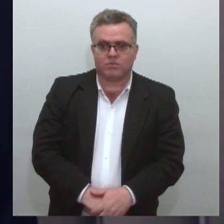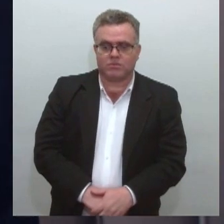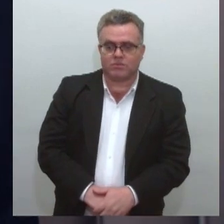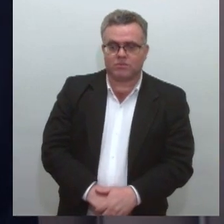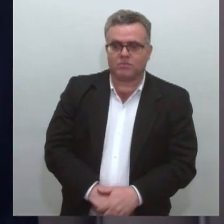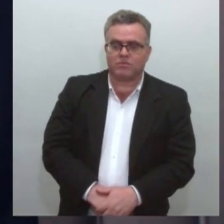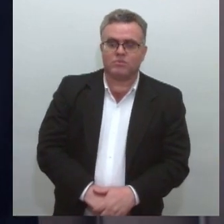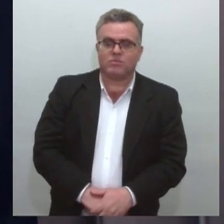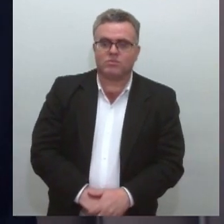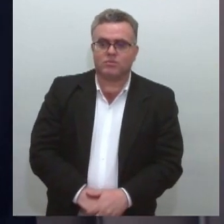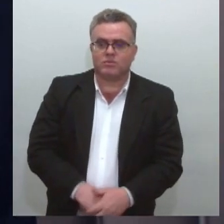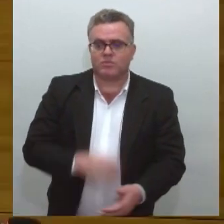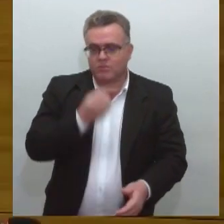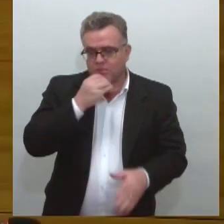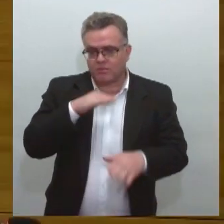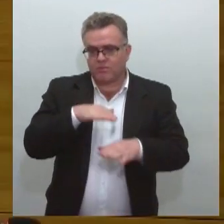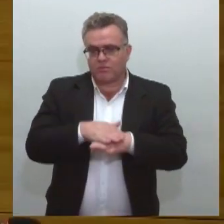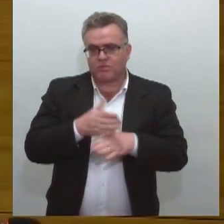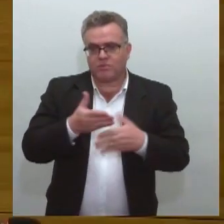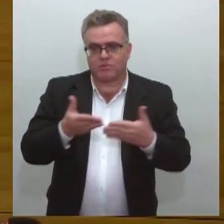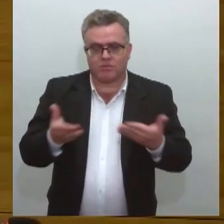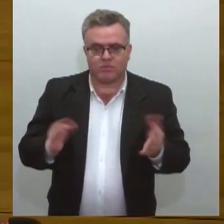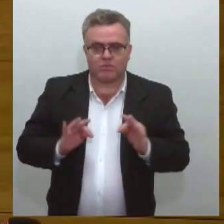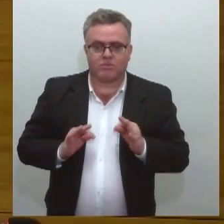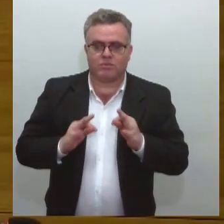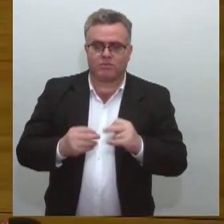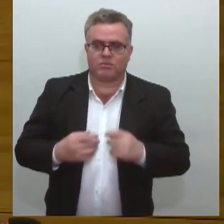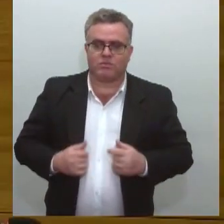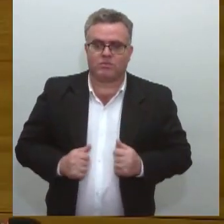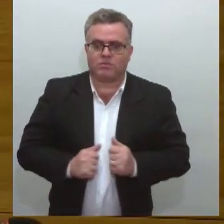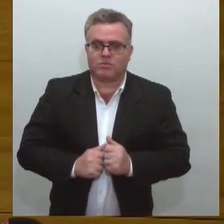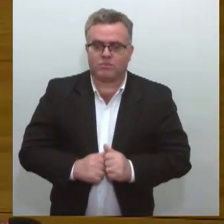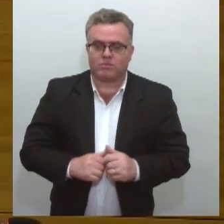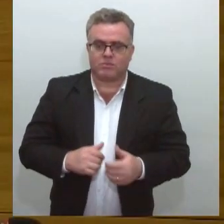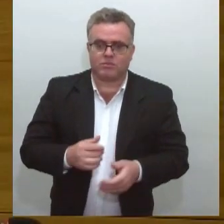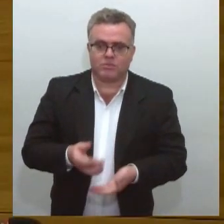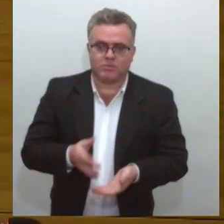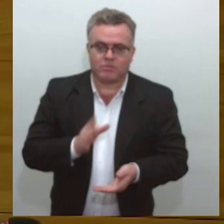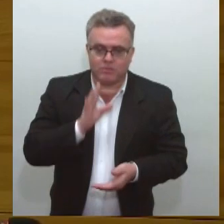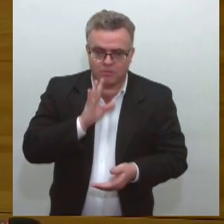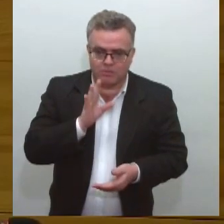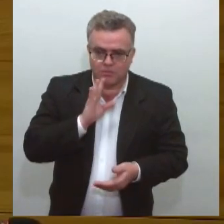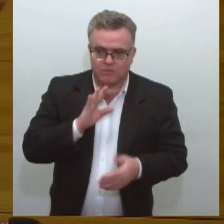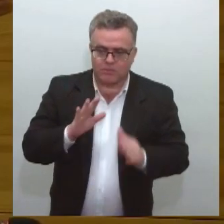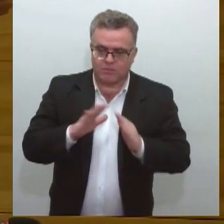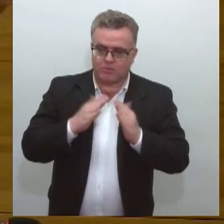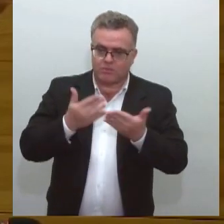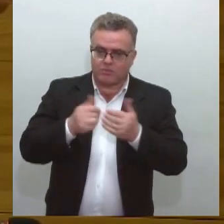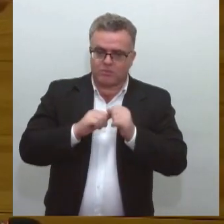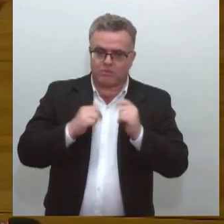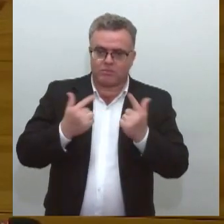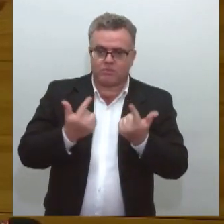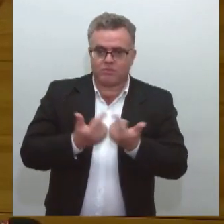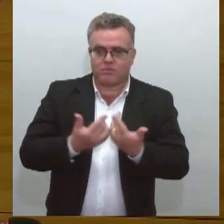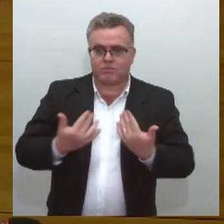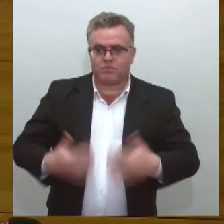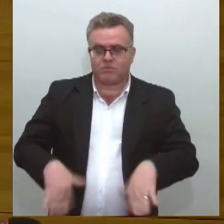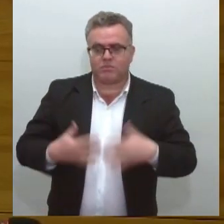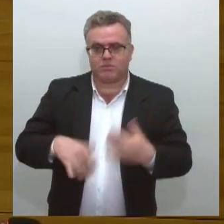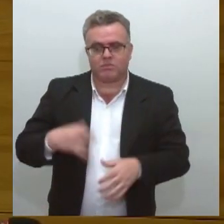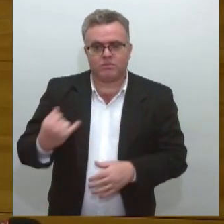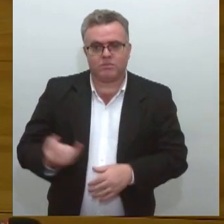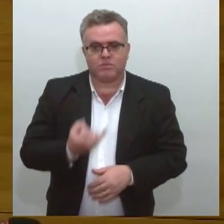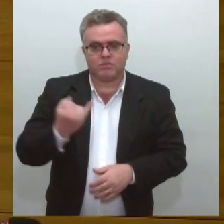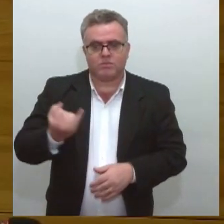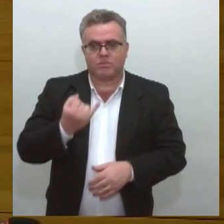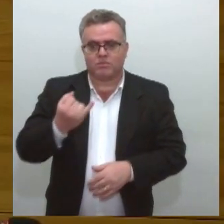Boa noite, Acival. Boa noite a todos. Olha, a gente vai falar da Escola do Legislativo, que tem um papel fundamental nessa formação. A